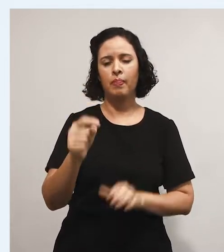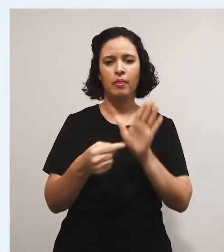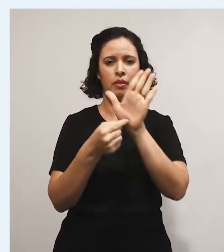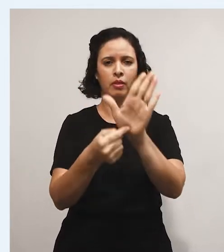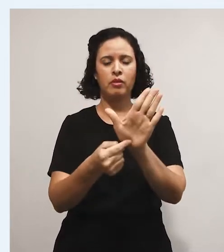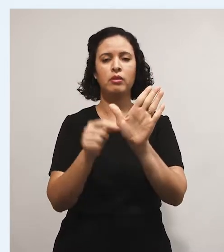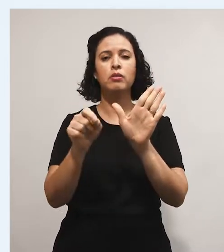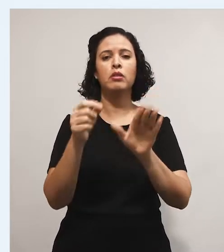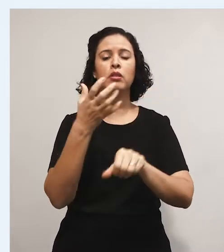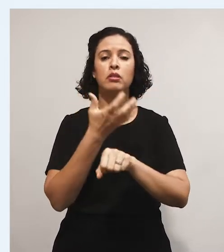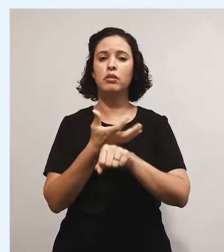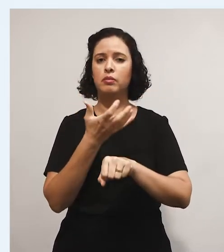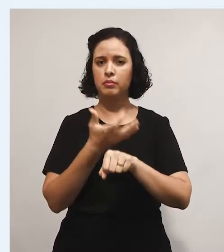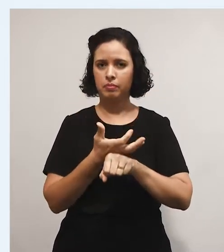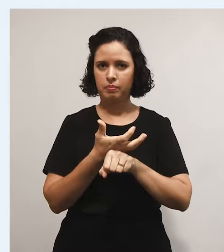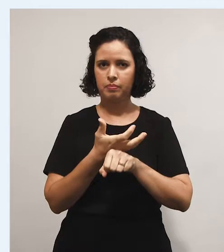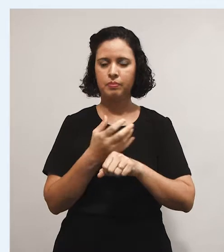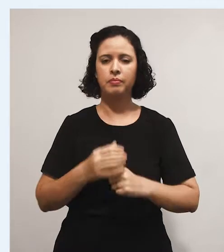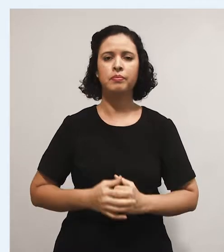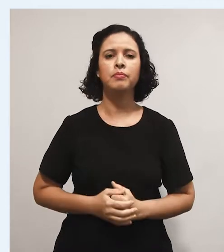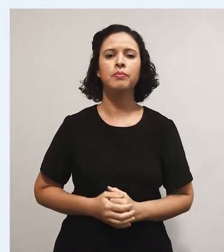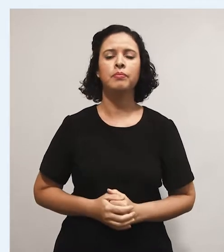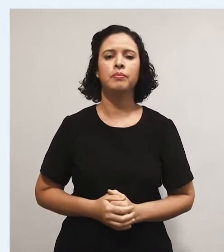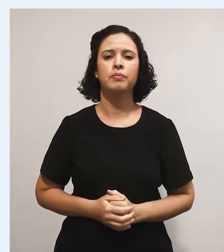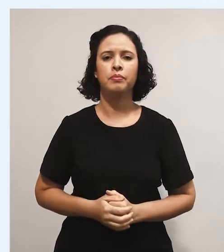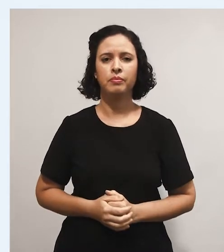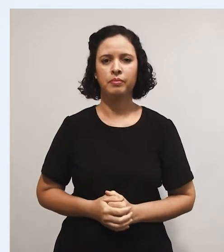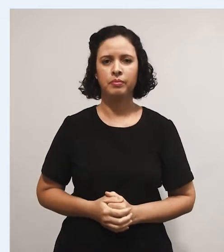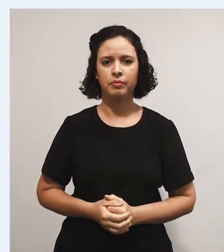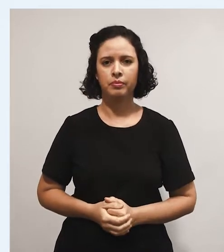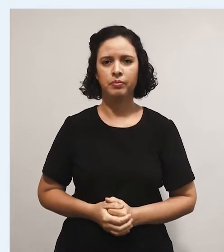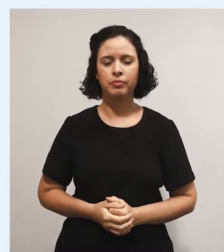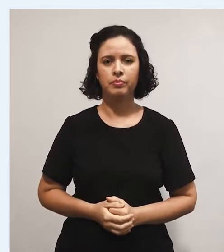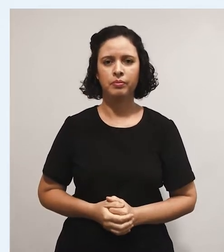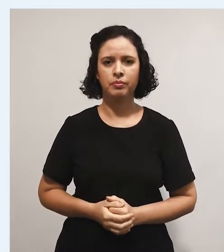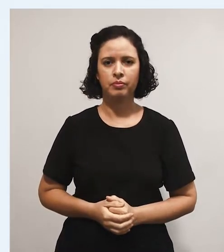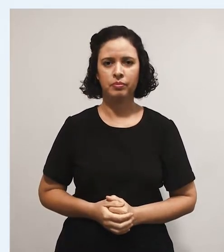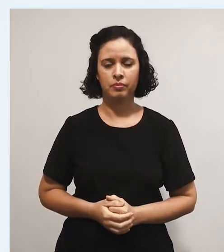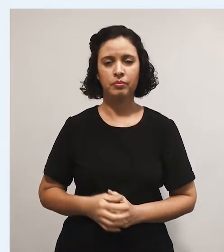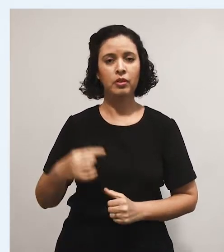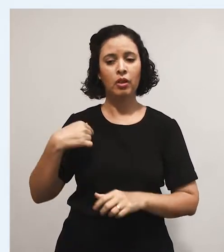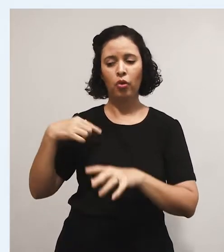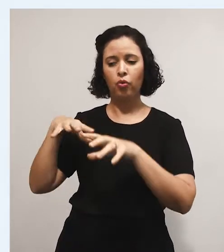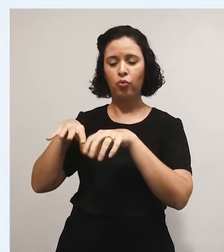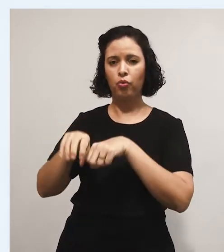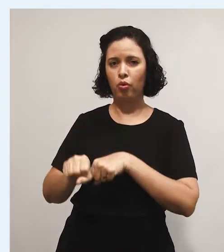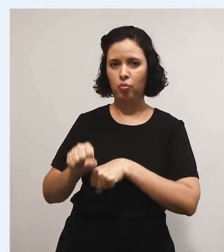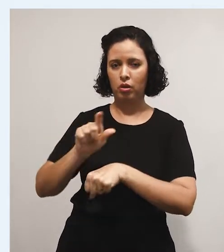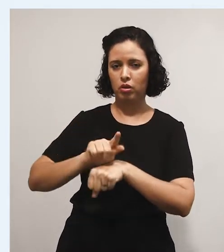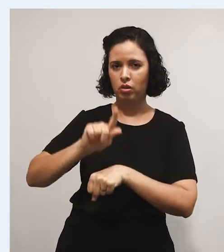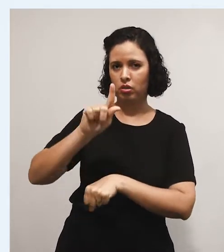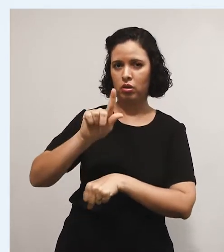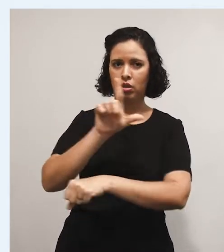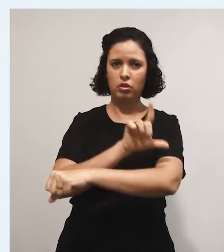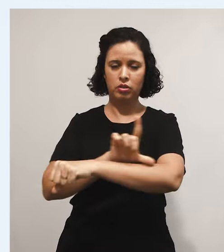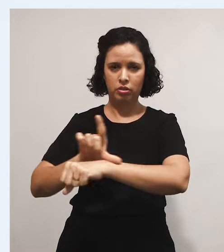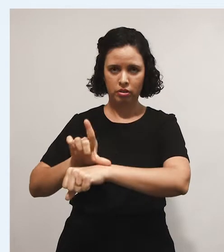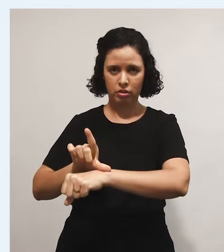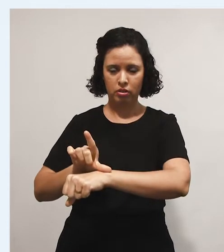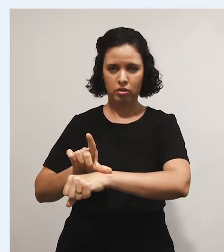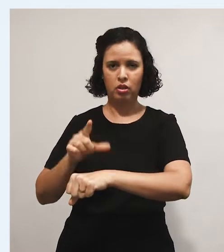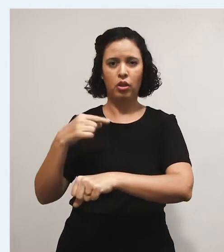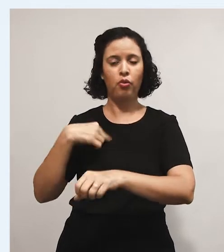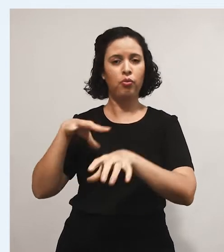da nossa disciplina. Muito bem. A minha graduação e a licenciatura, sou formado